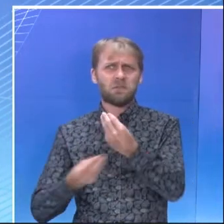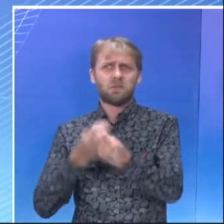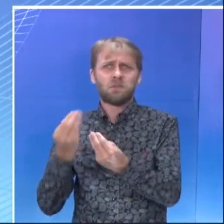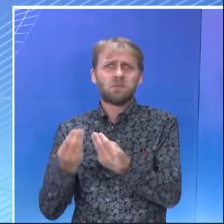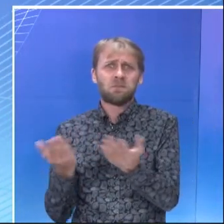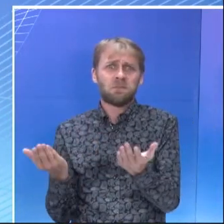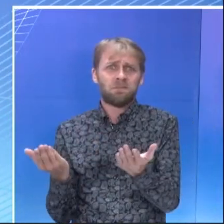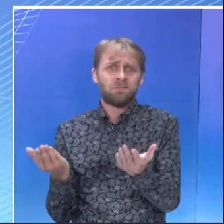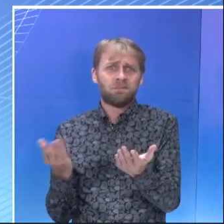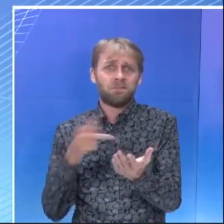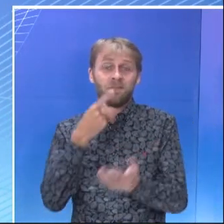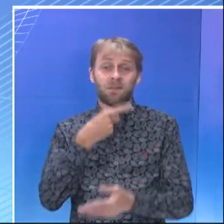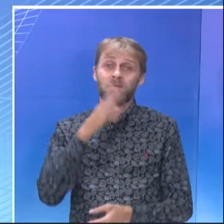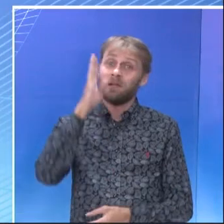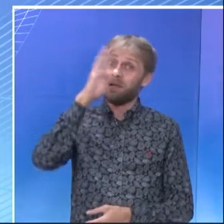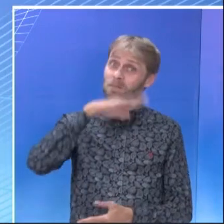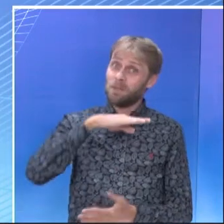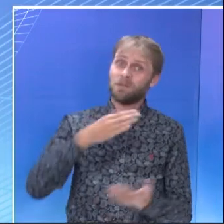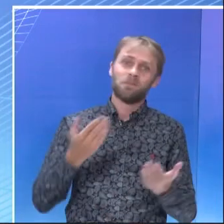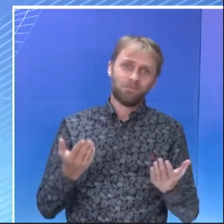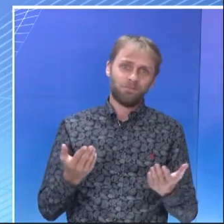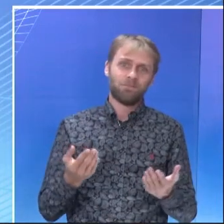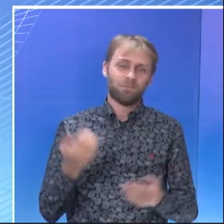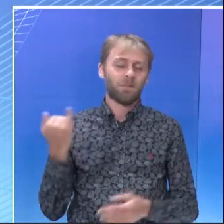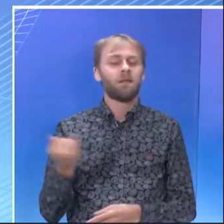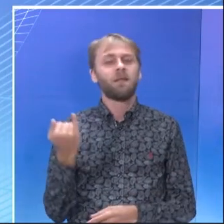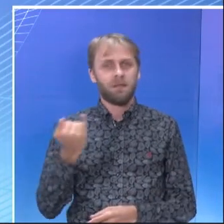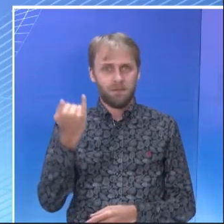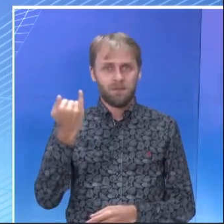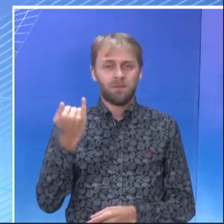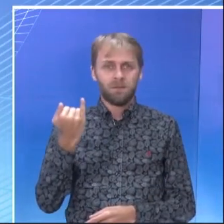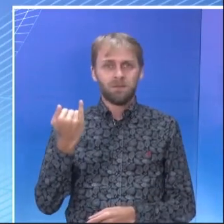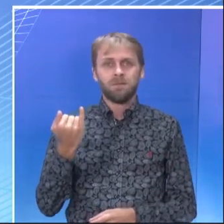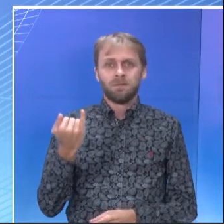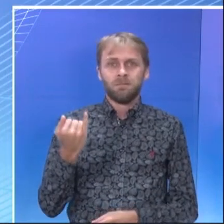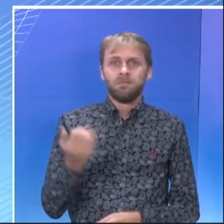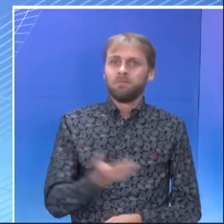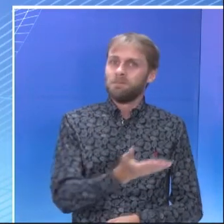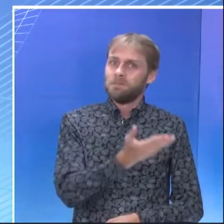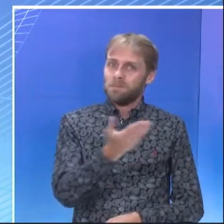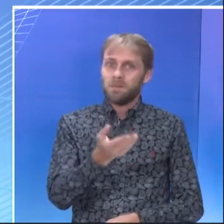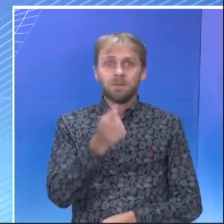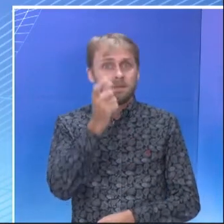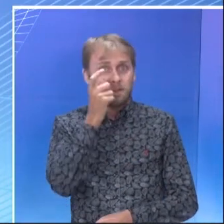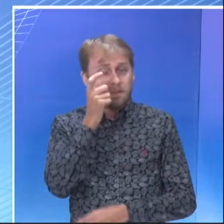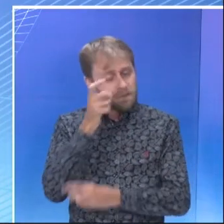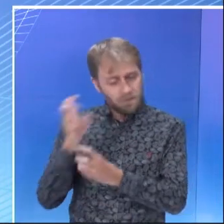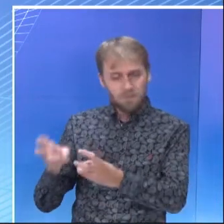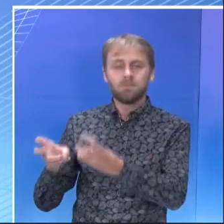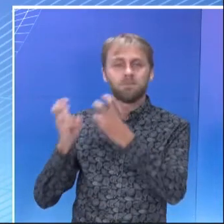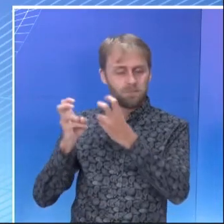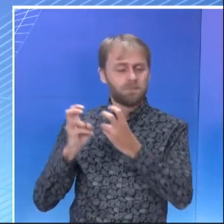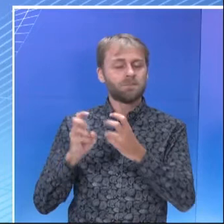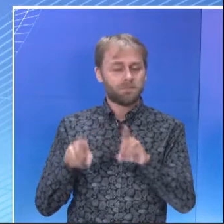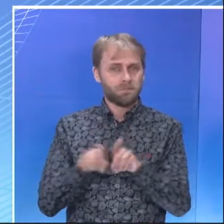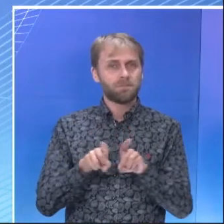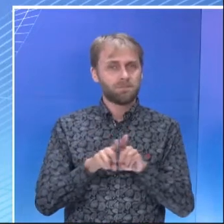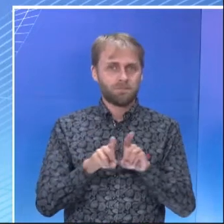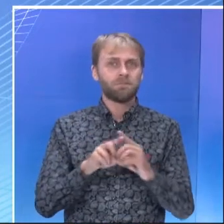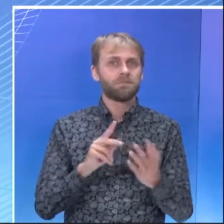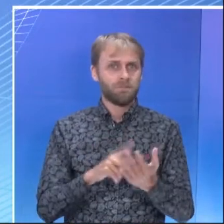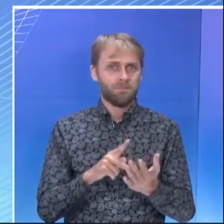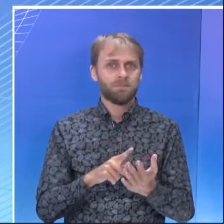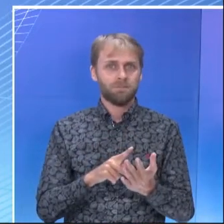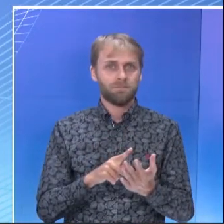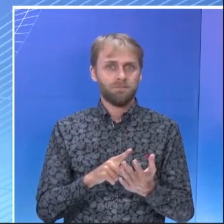crítica. Tá? Então, é importante que vocês estejam atentos a isso, que